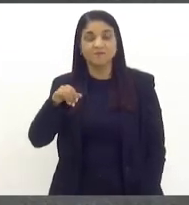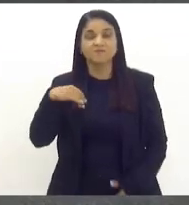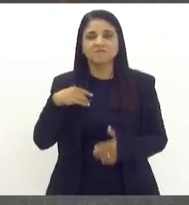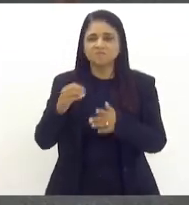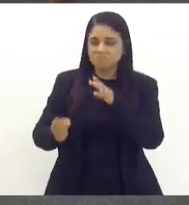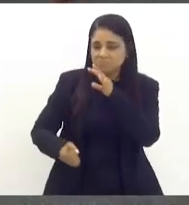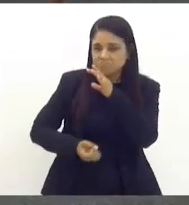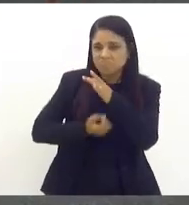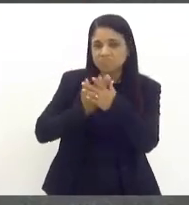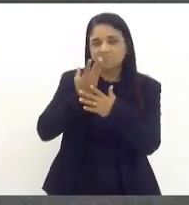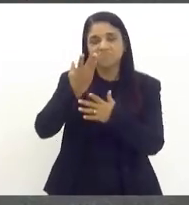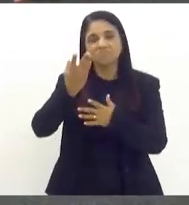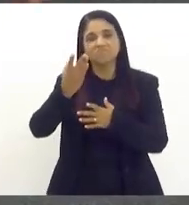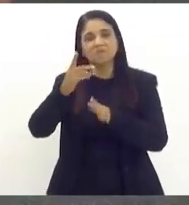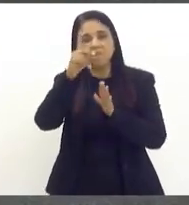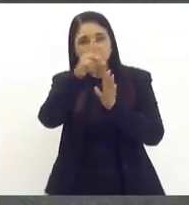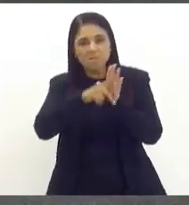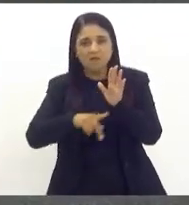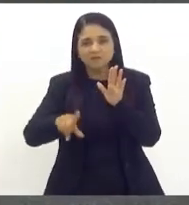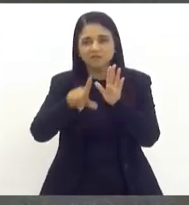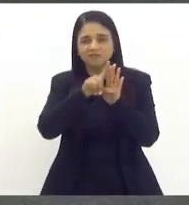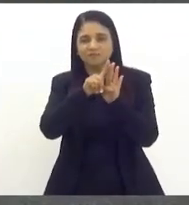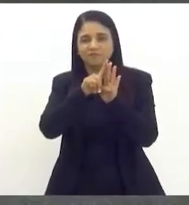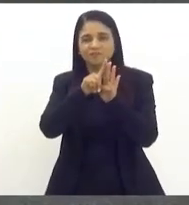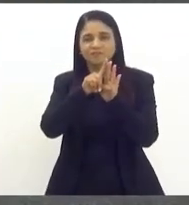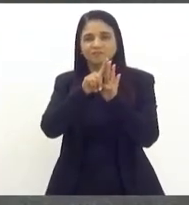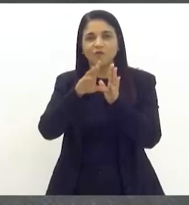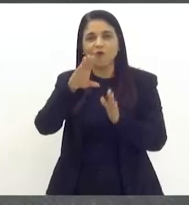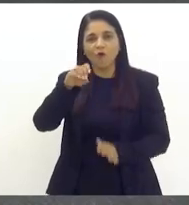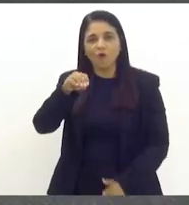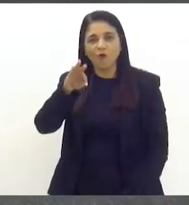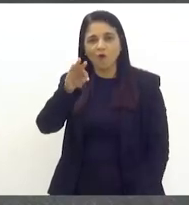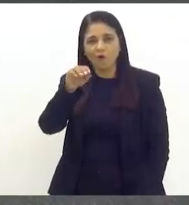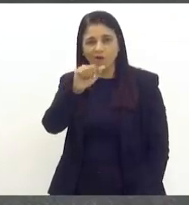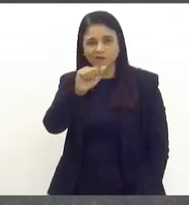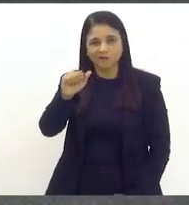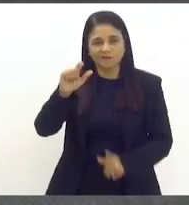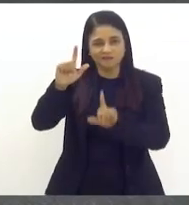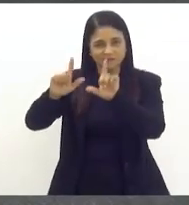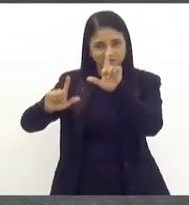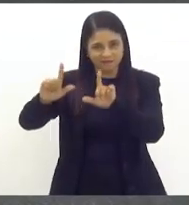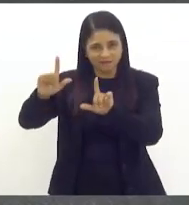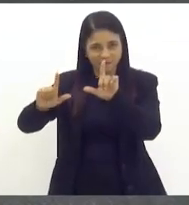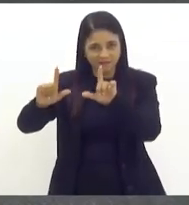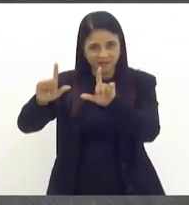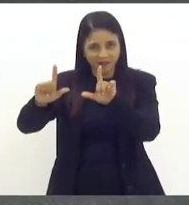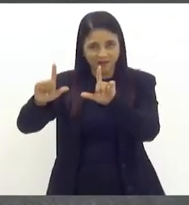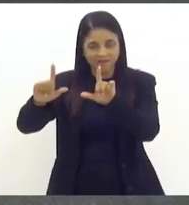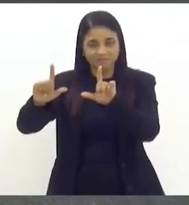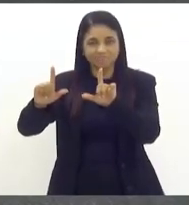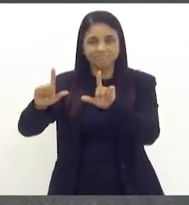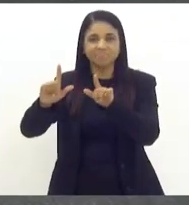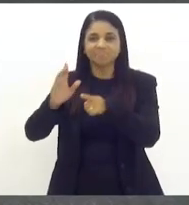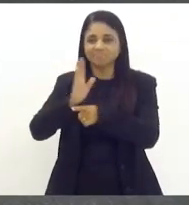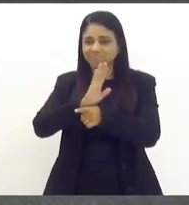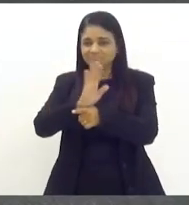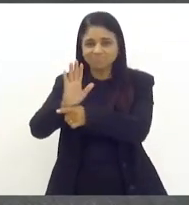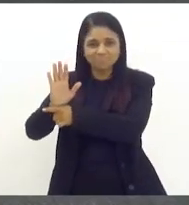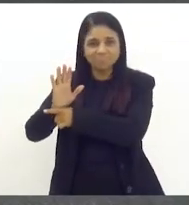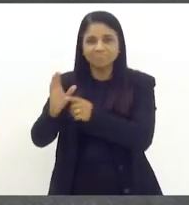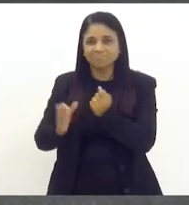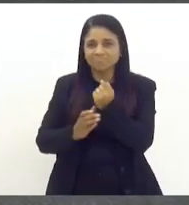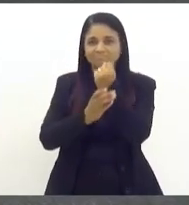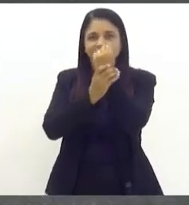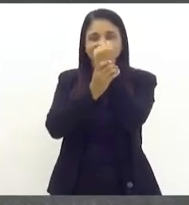criar né esse projeto de cota de tela estadual para garantir a exibição de filmes nacionais